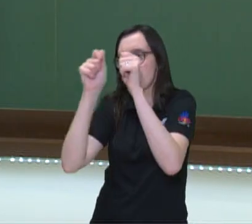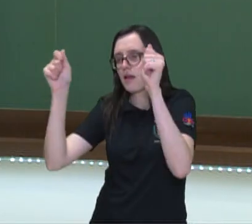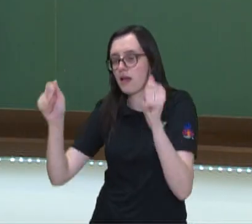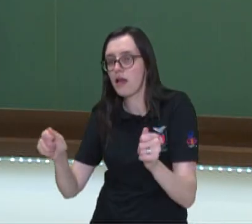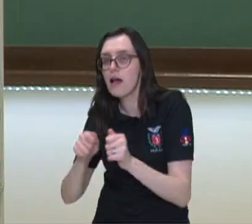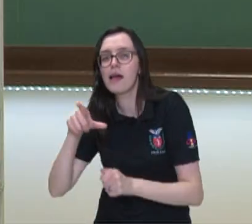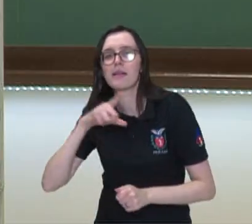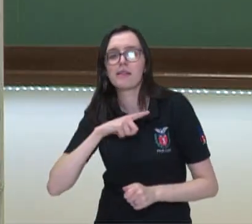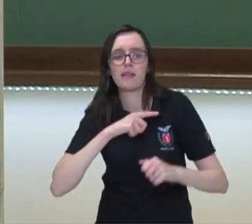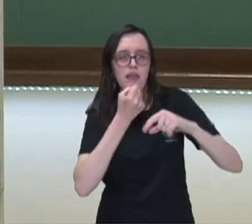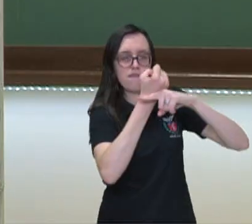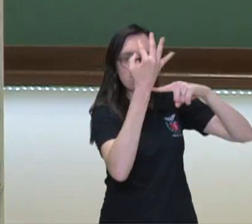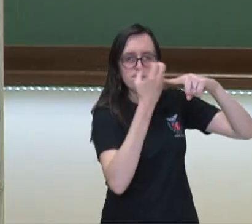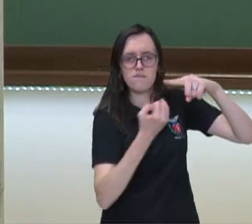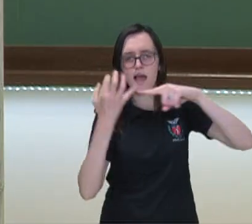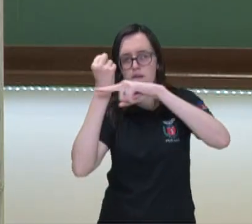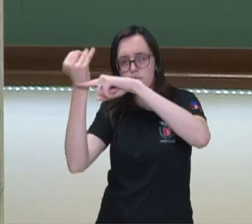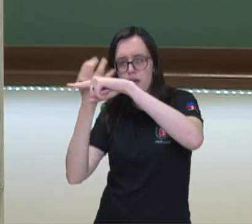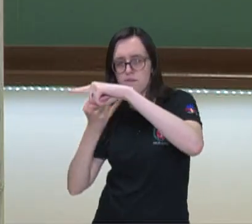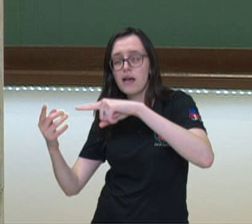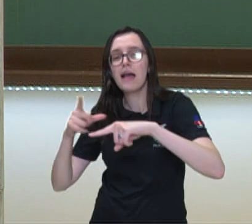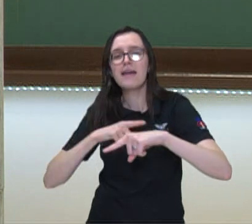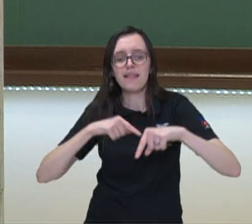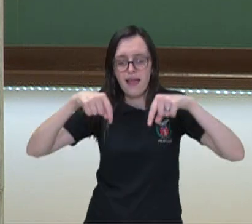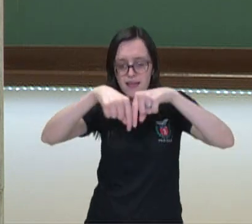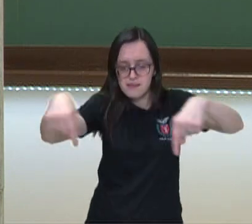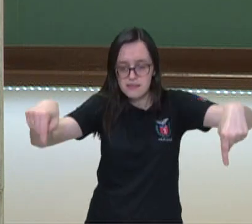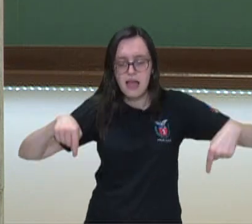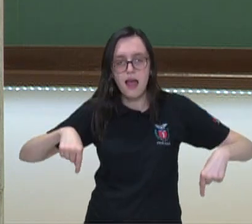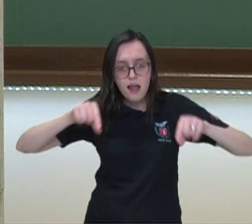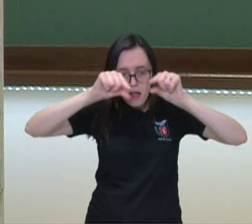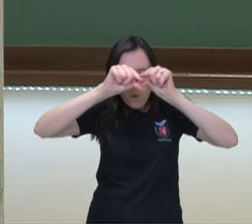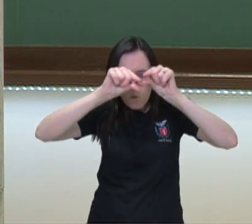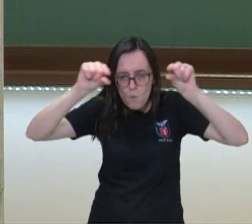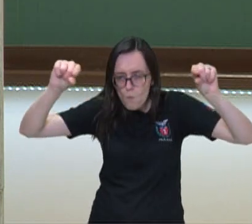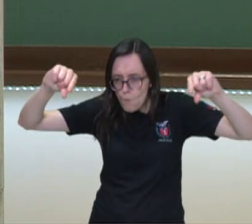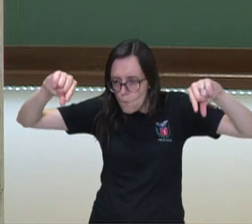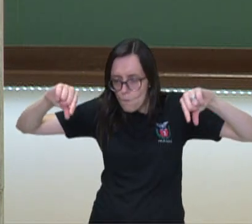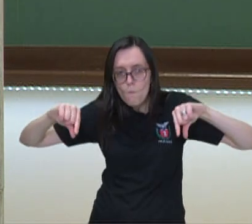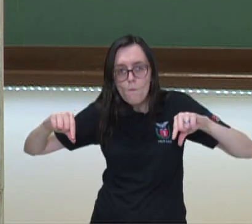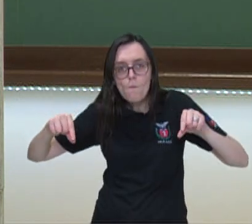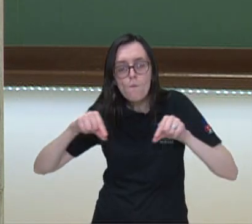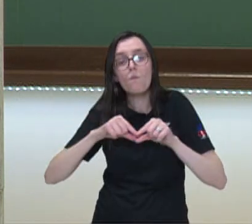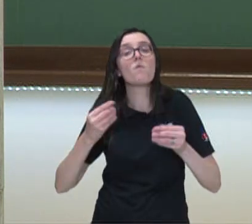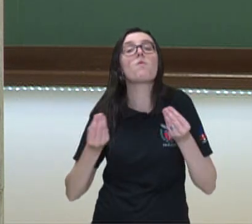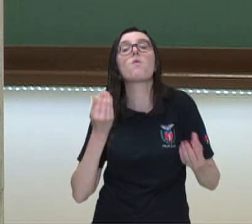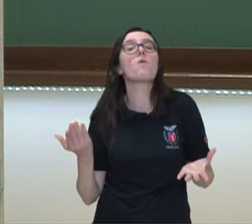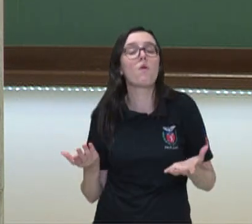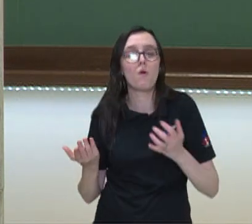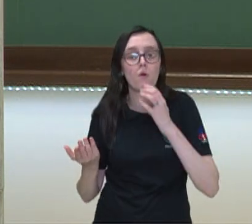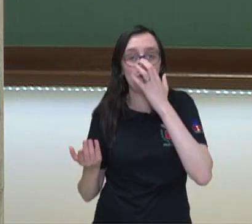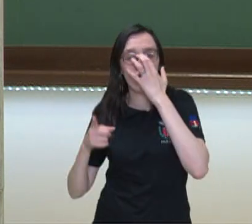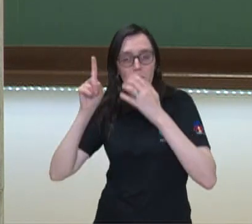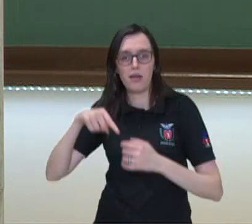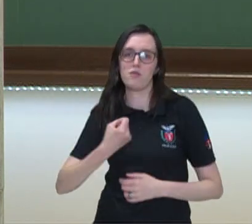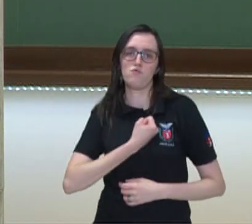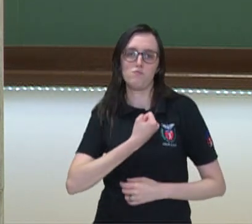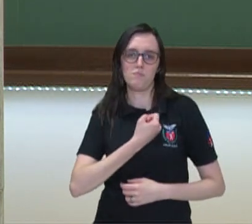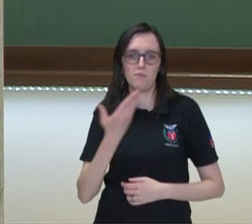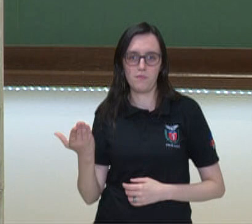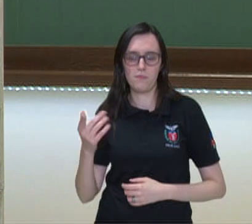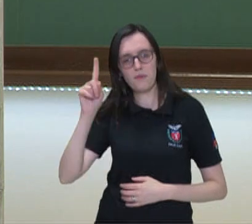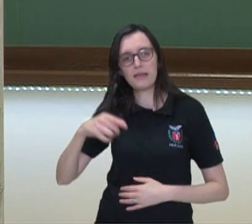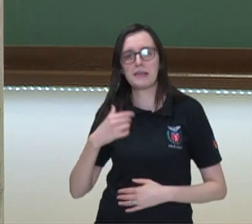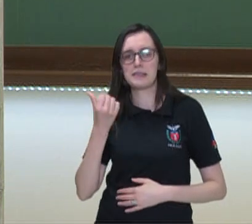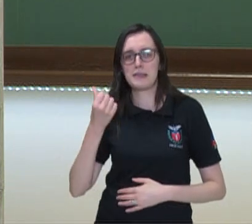envolvem frações, eu ia chegar numa região da sala em que a área é representada por um número inteiro, que